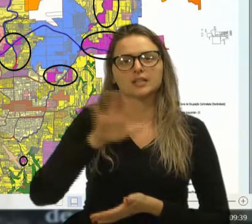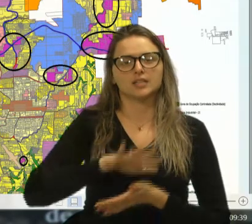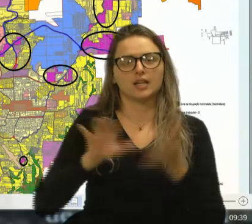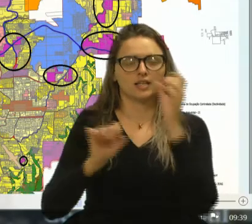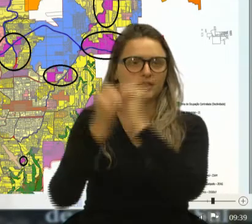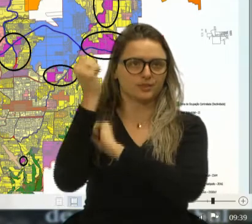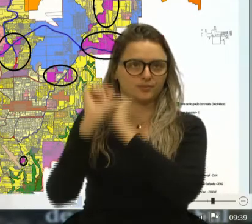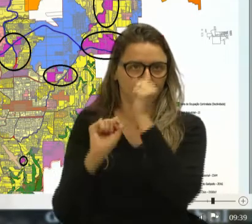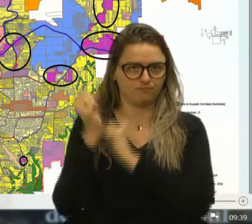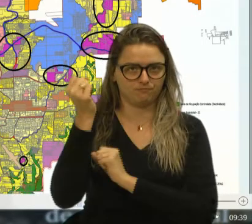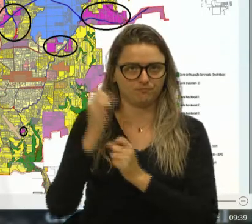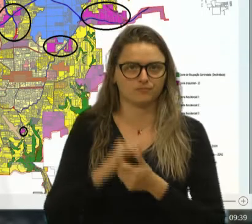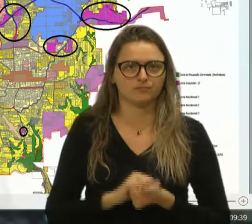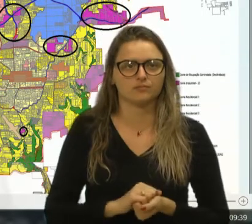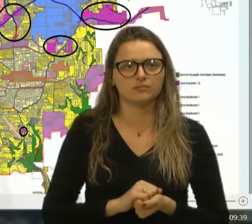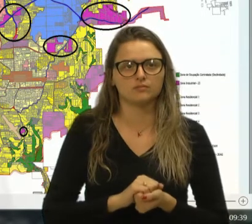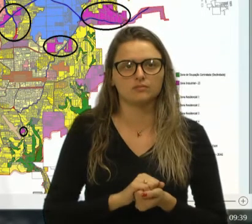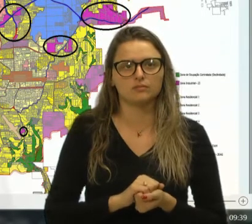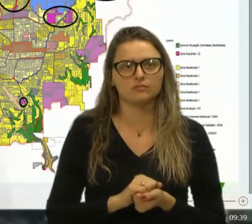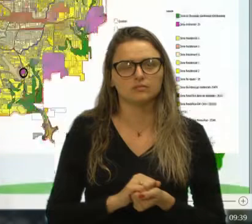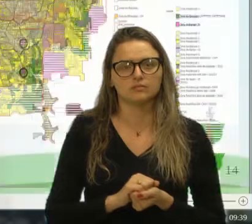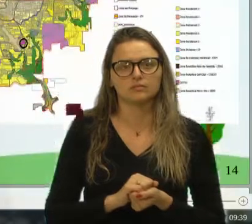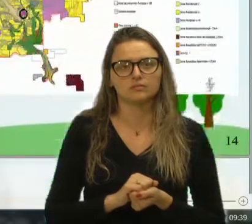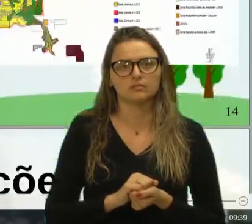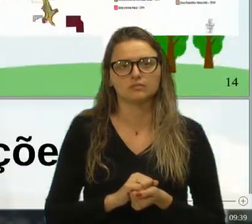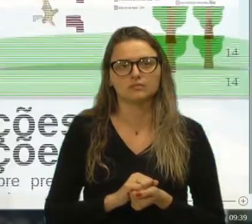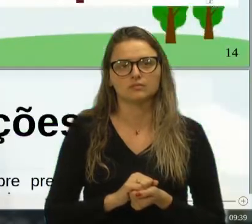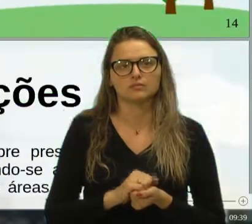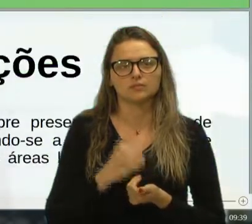problema nenhum. Pode prosseguir?